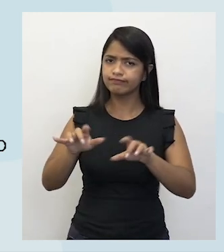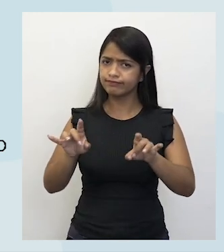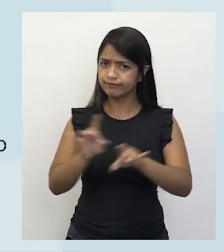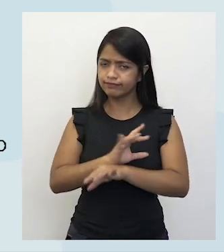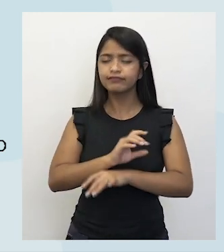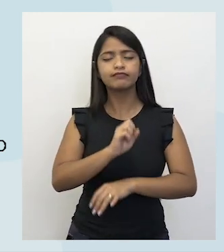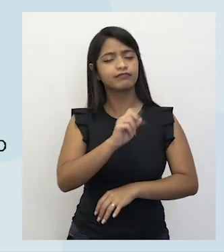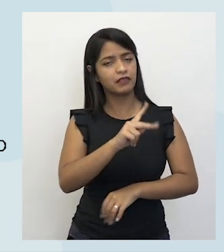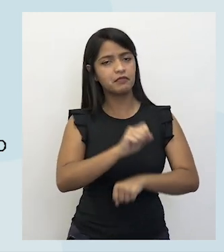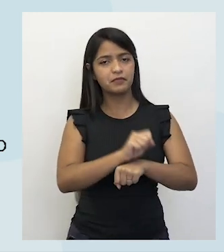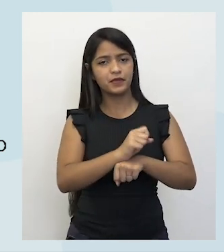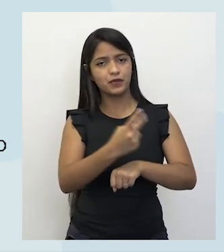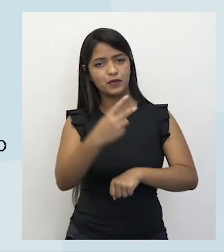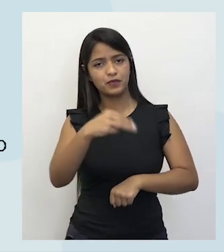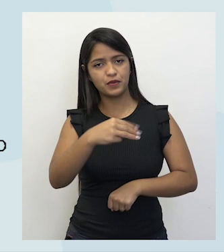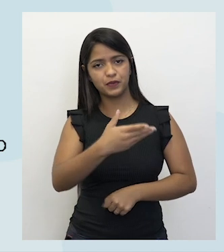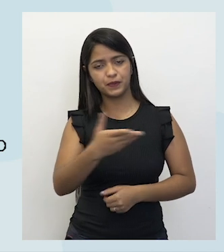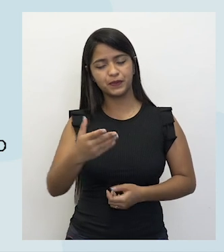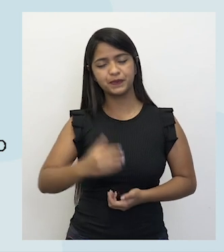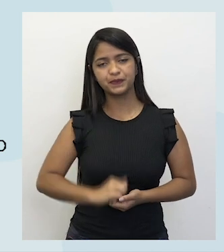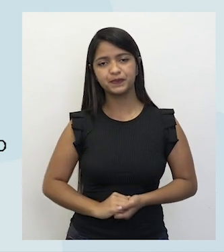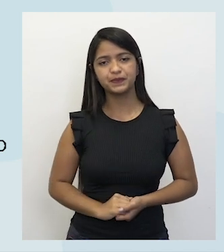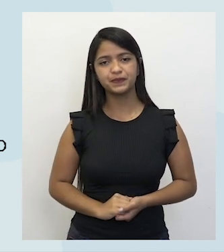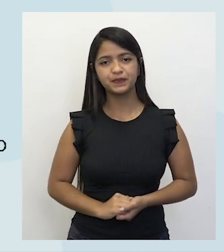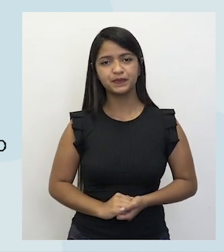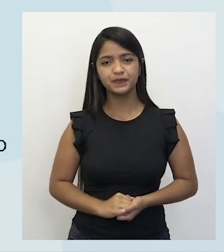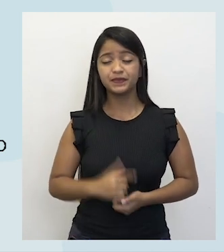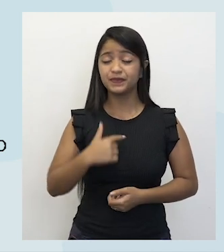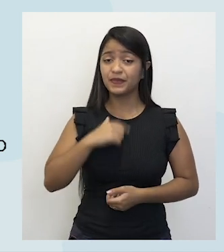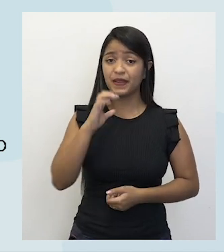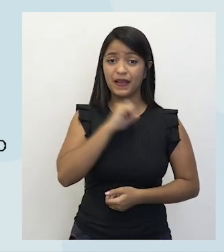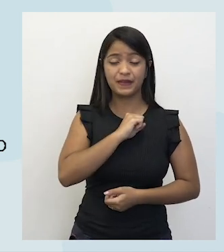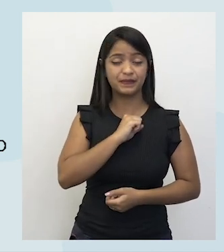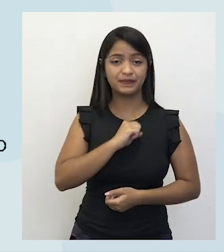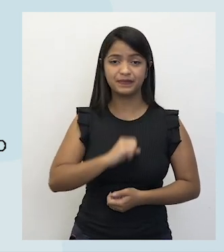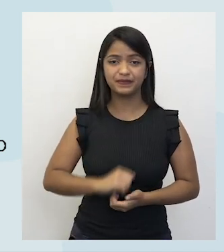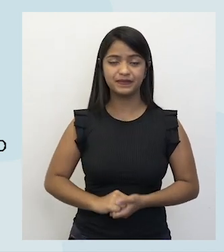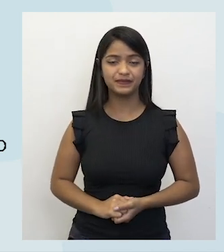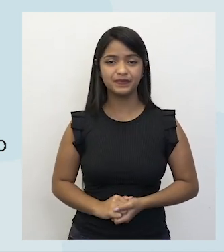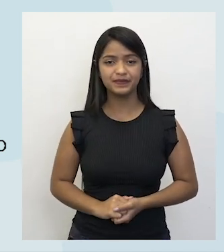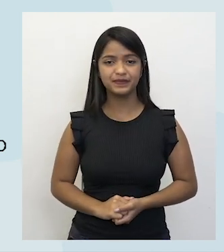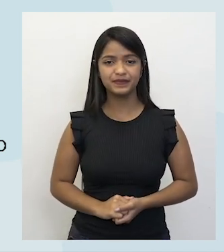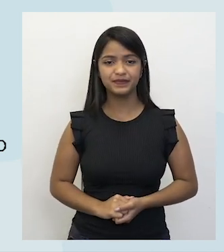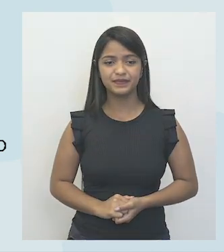exatamente, Isso. 2 minutinhos, meus amores. É que eu sou tão rápida que aí eu acabo...